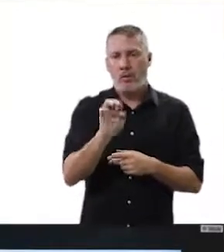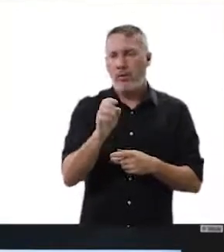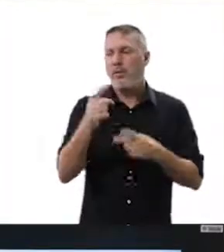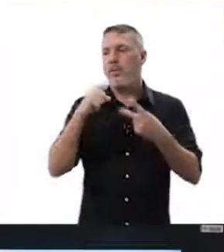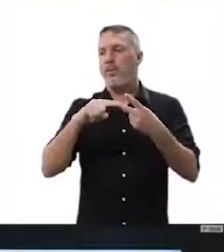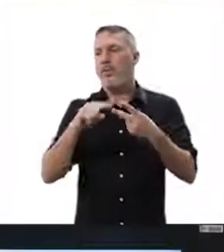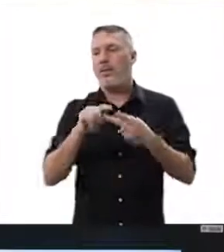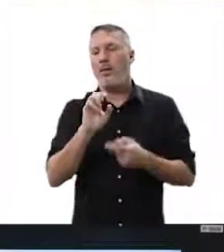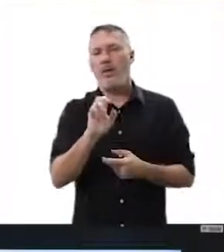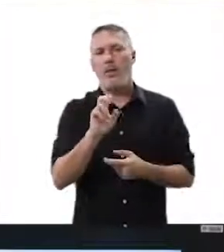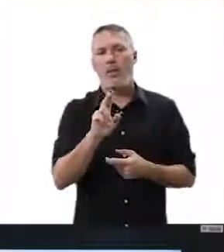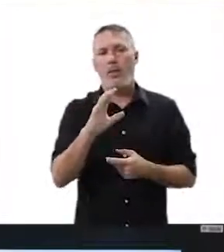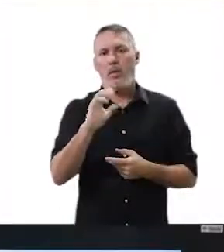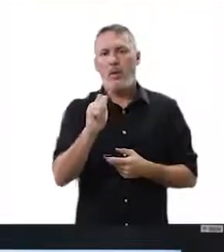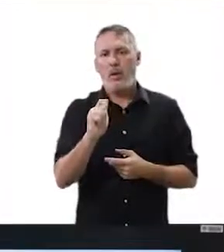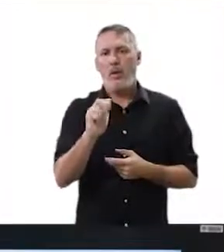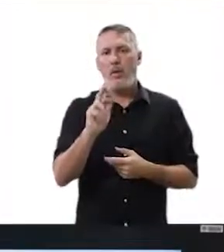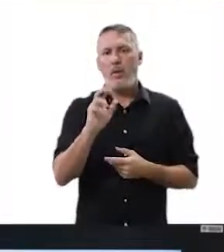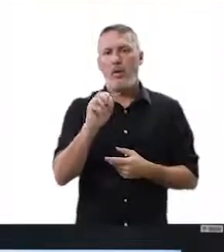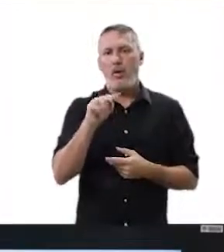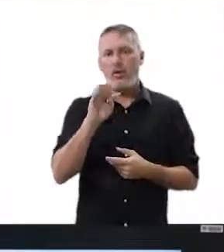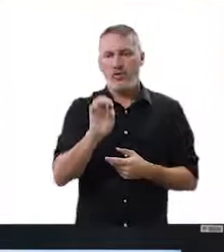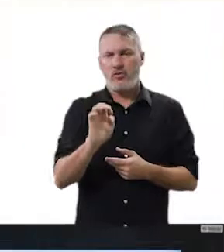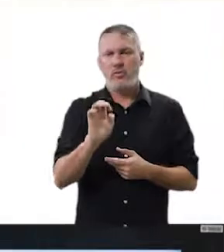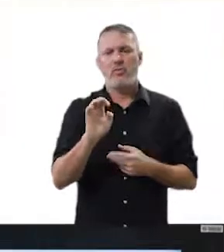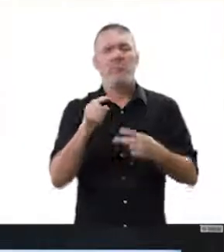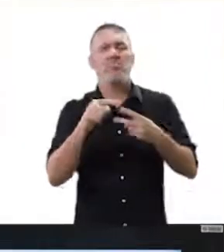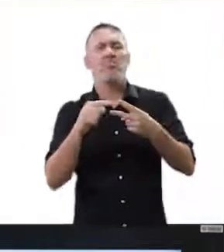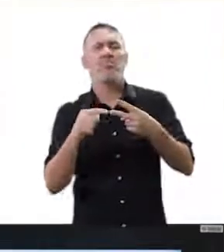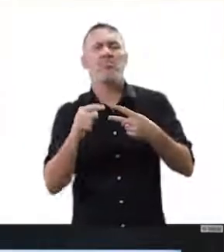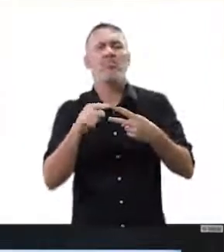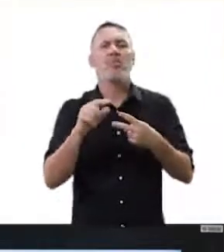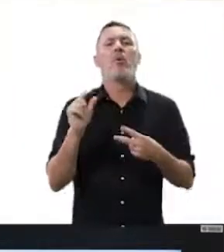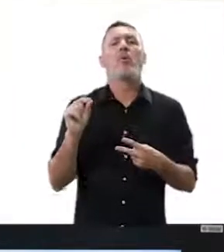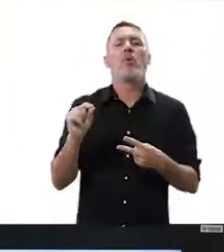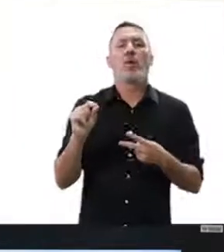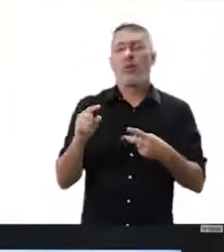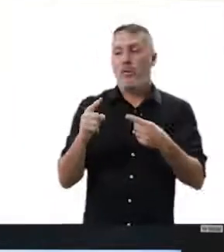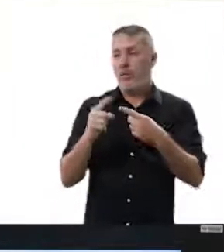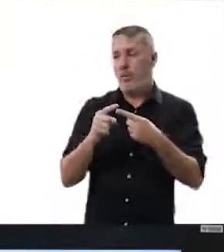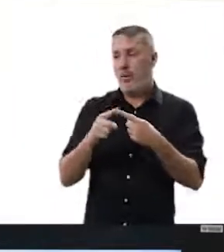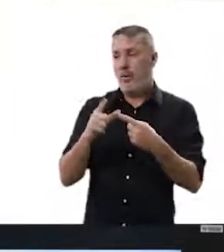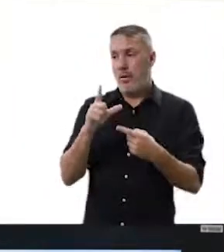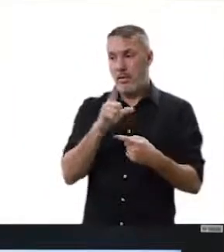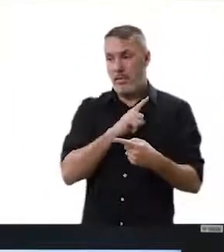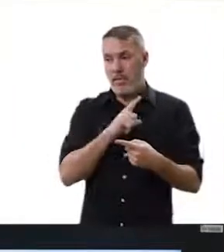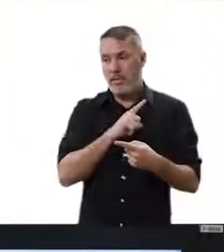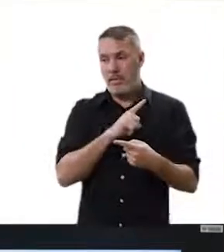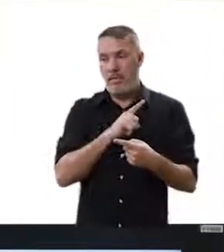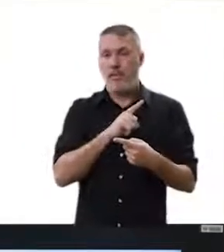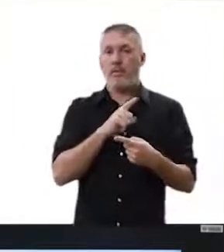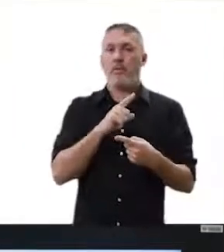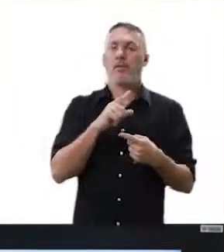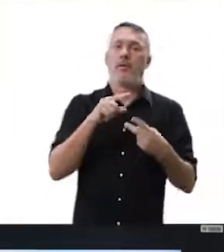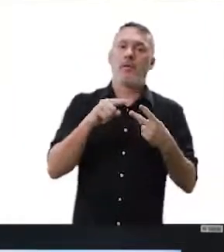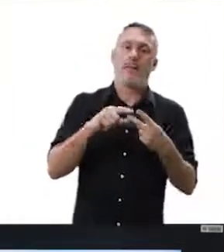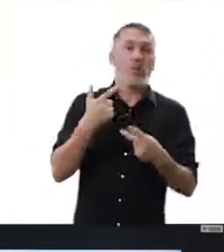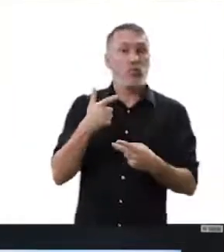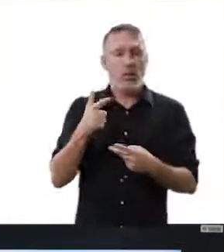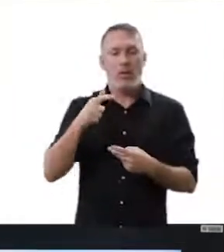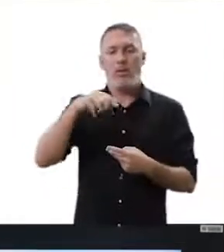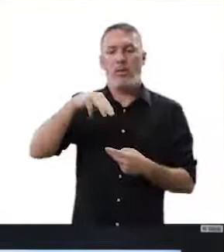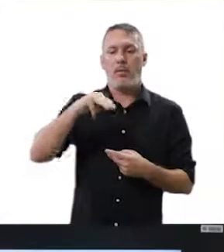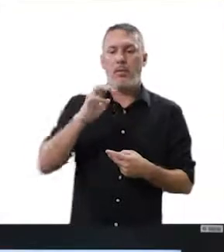bactérias são os únicos seres vivos, né? O único reino, que é o reino Monera, que vão apresentar essa organização. Se